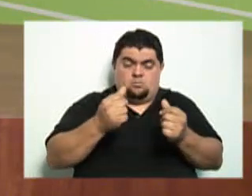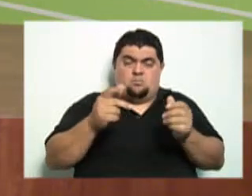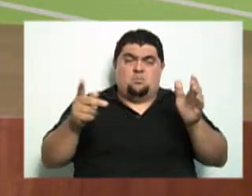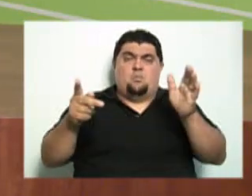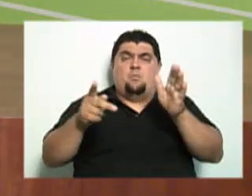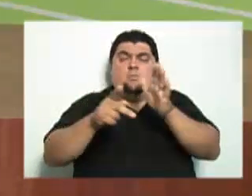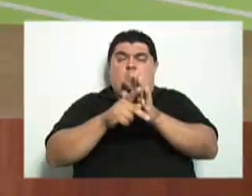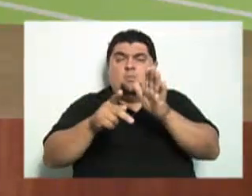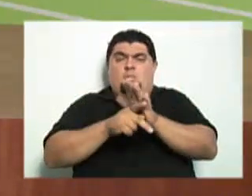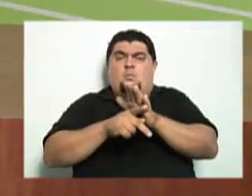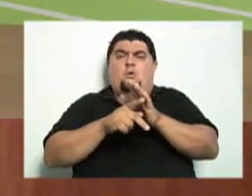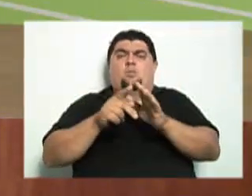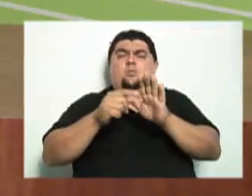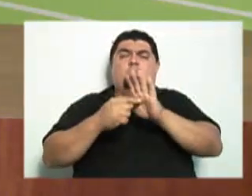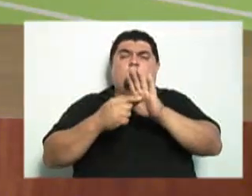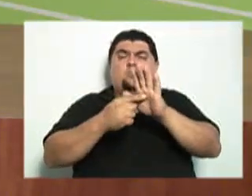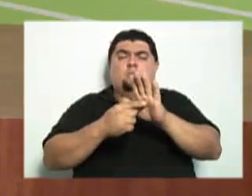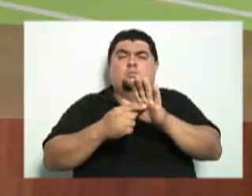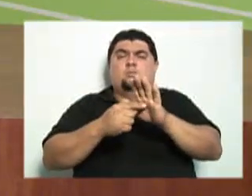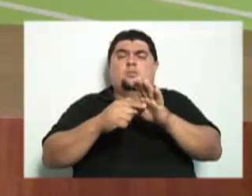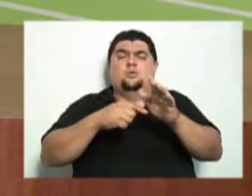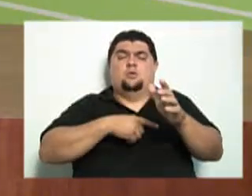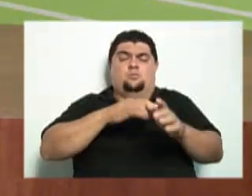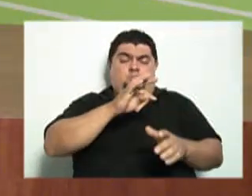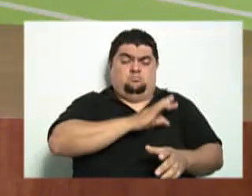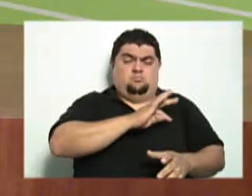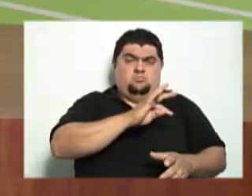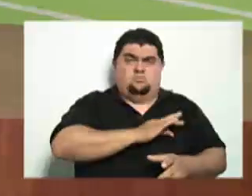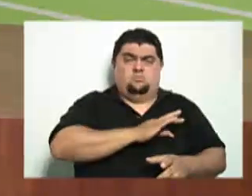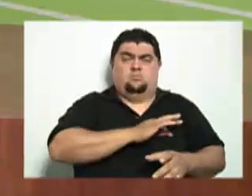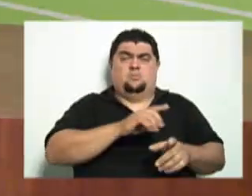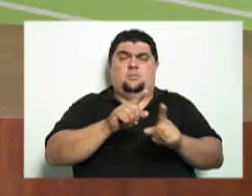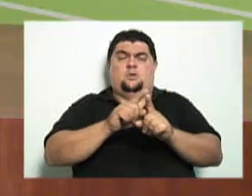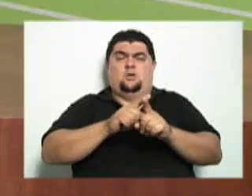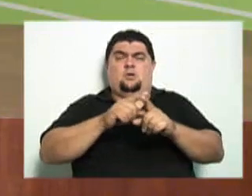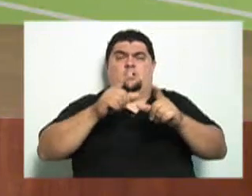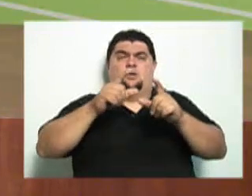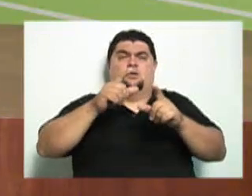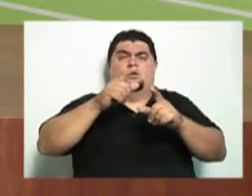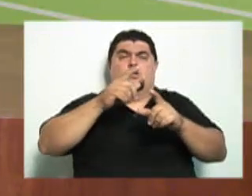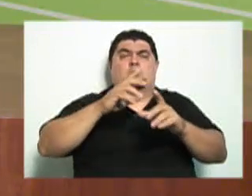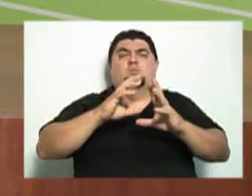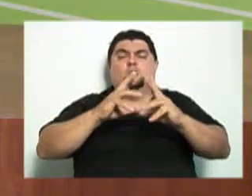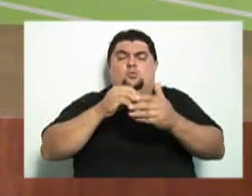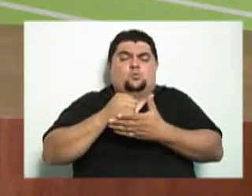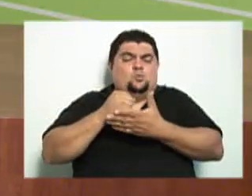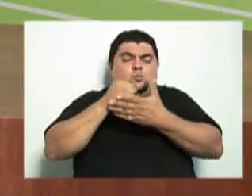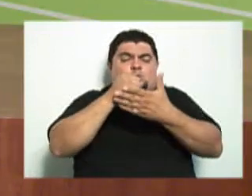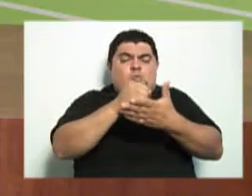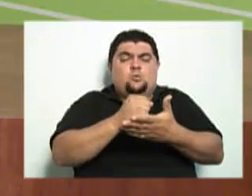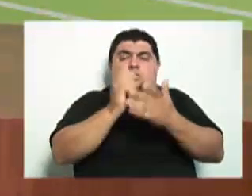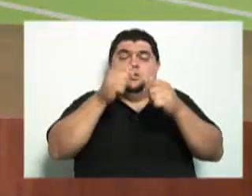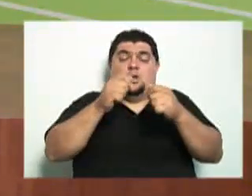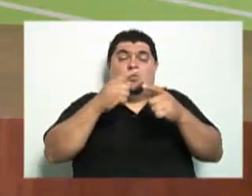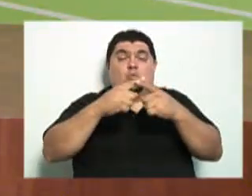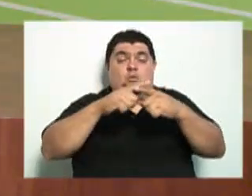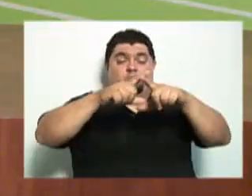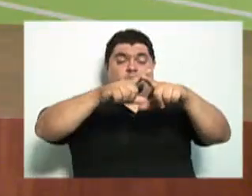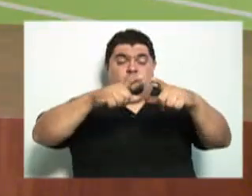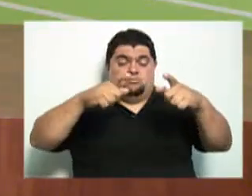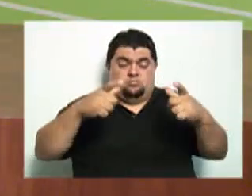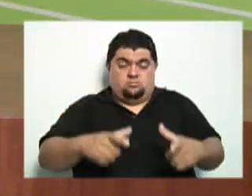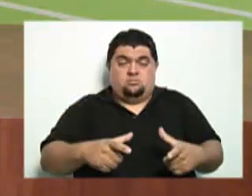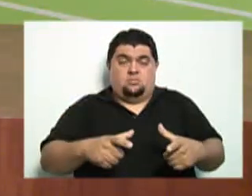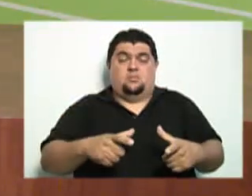para essas áreas, você tem a capacitação técnica, você tem infraestrutura, tudo isso formando o ambiente